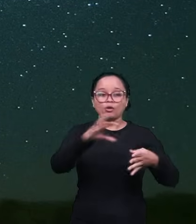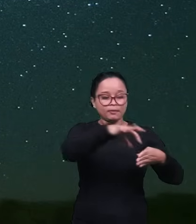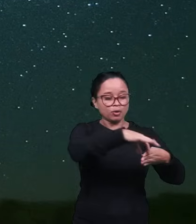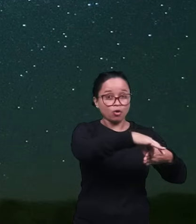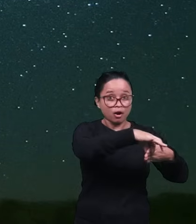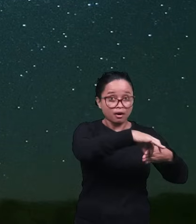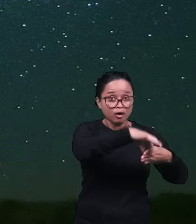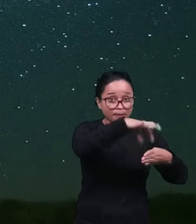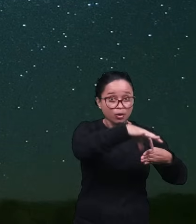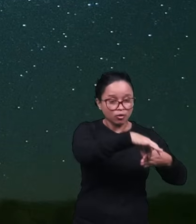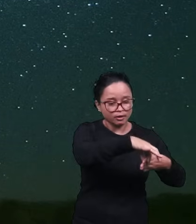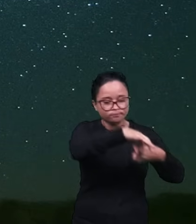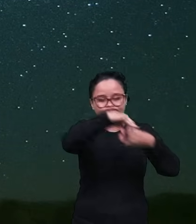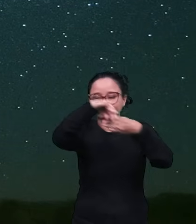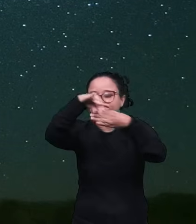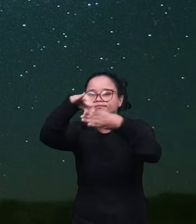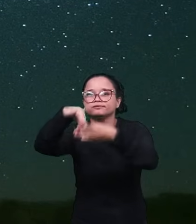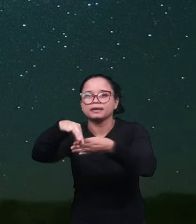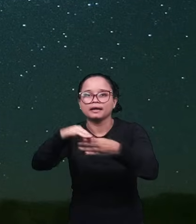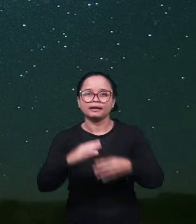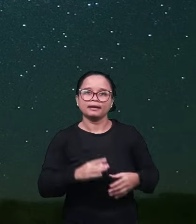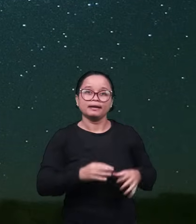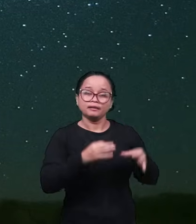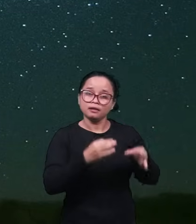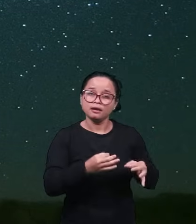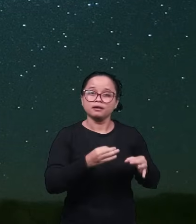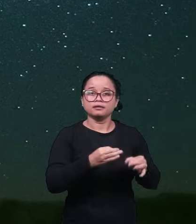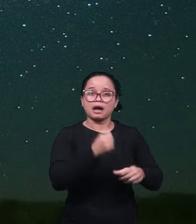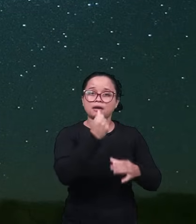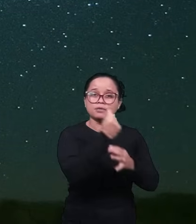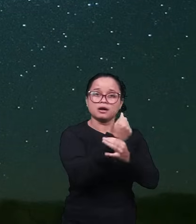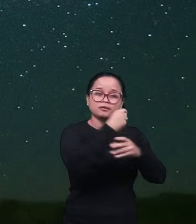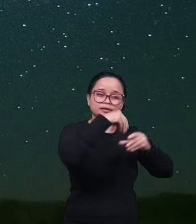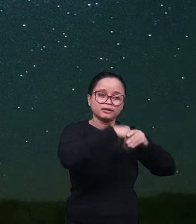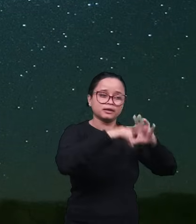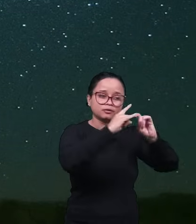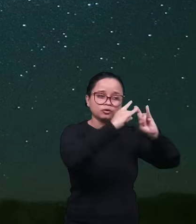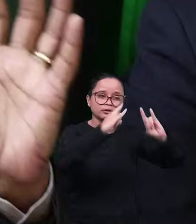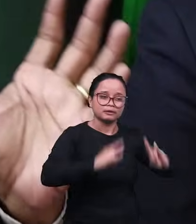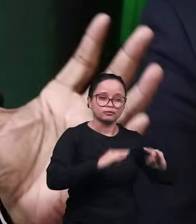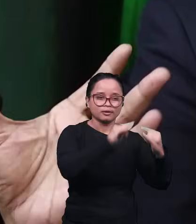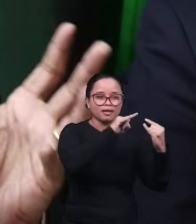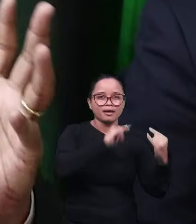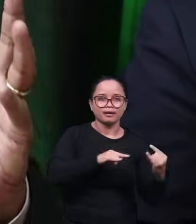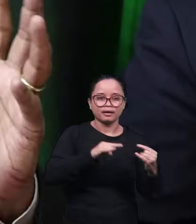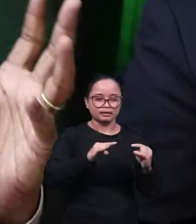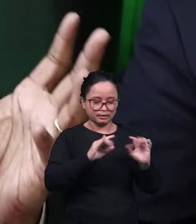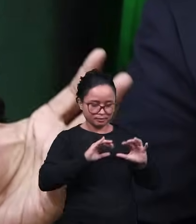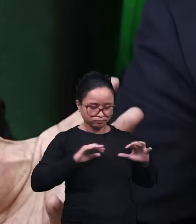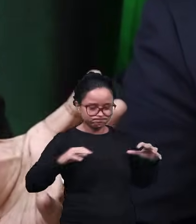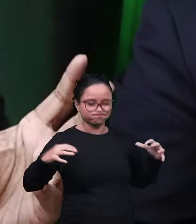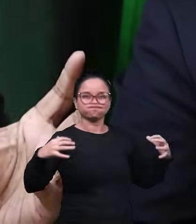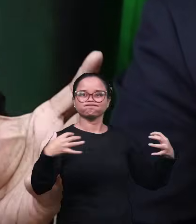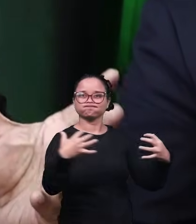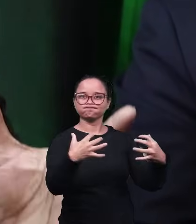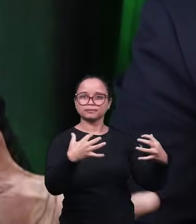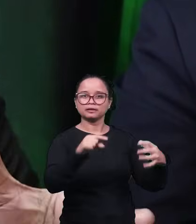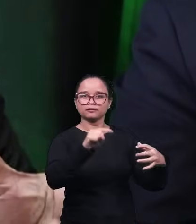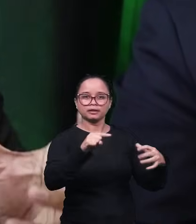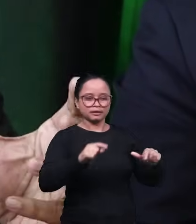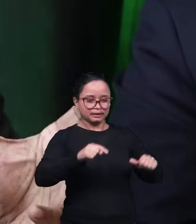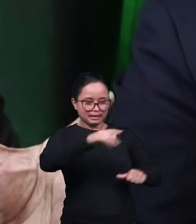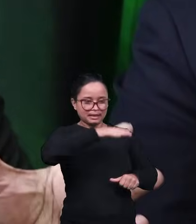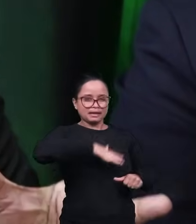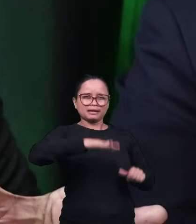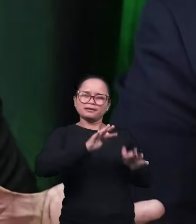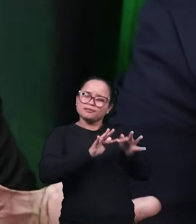fora. Certamente, Abrão estava dentro da sua tenda, ao seu redor estava cercado, estava dentro daquele ambiente da sua tenda,